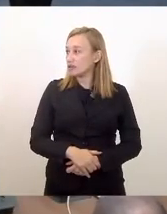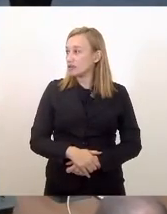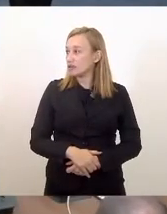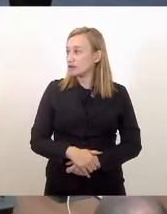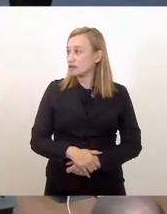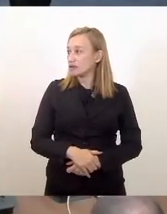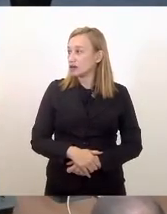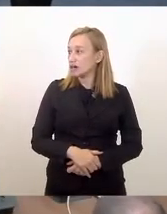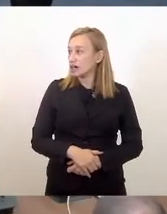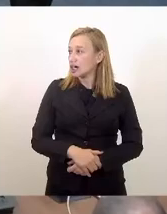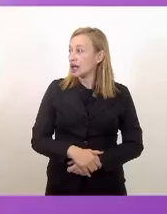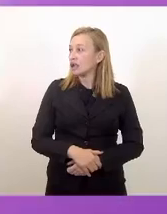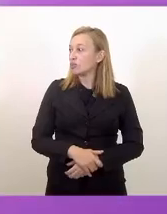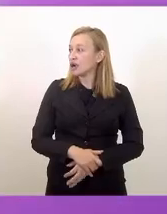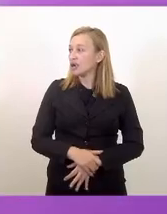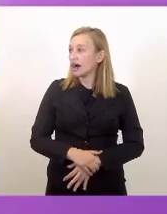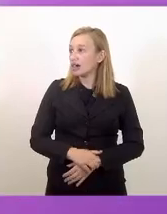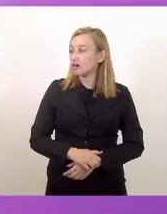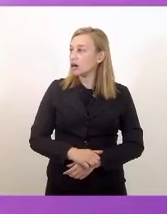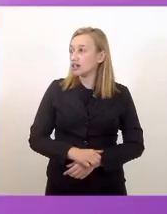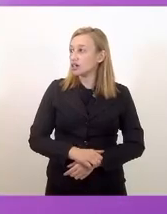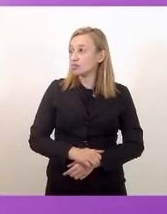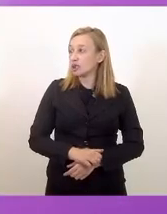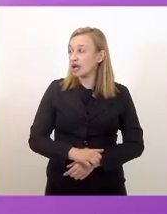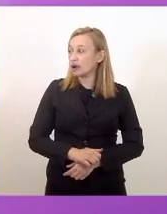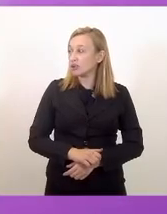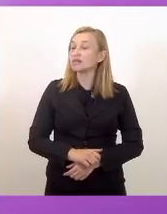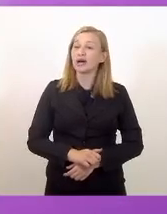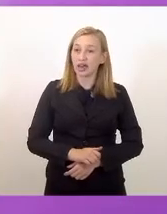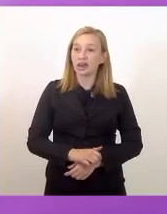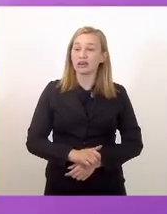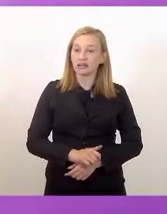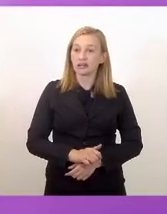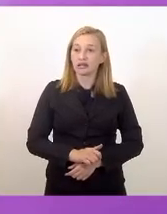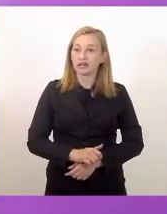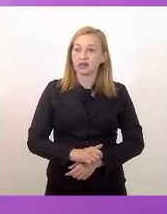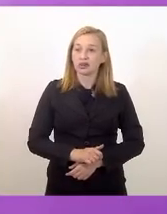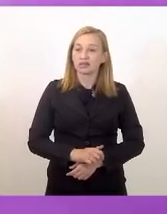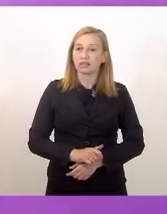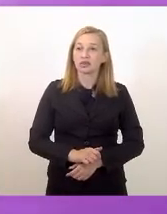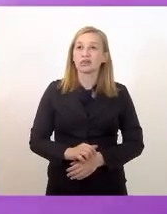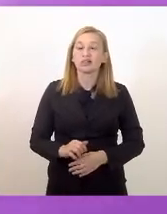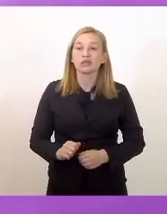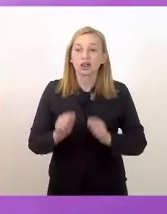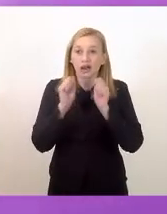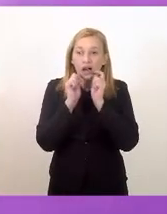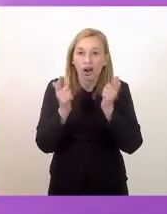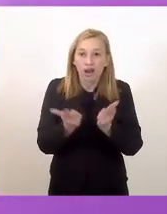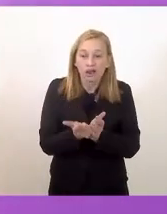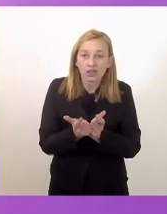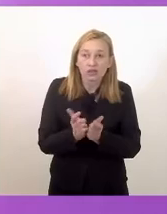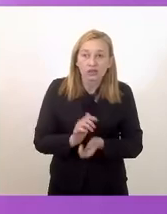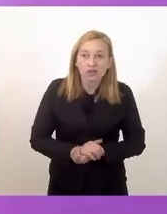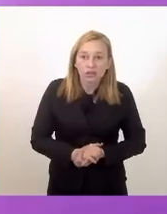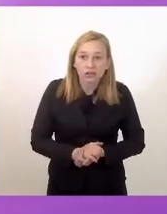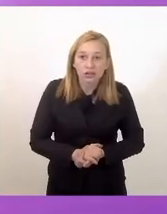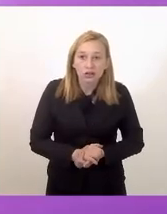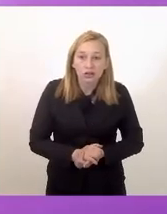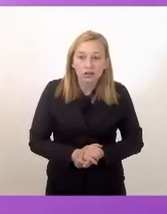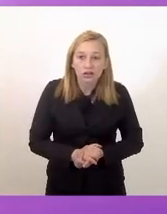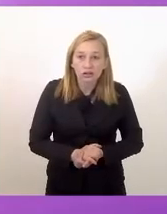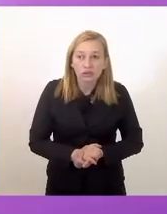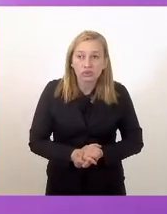Senhor presidente, mais deputadas e telespectadores da TV Alerj, eu me dirijo aqui